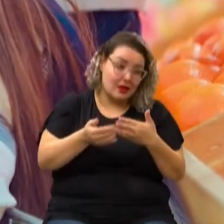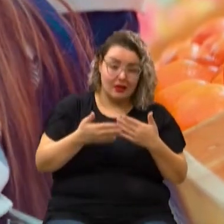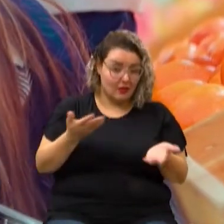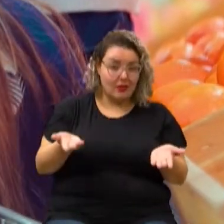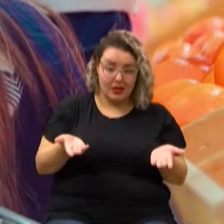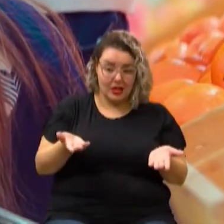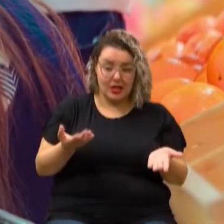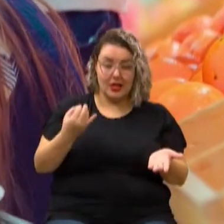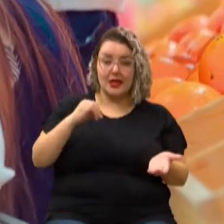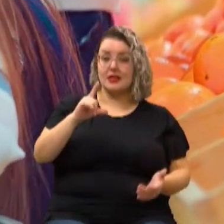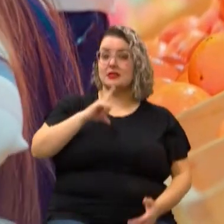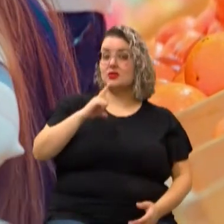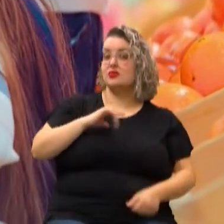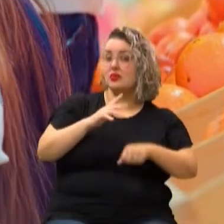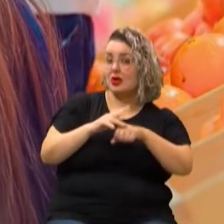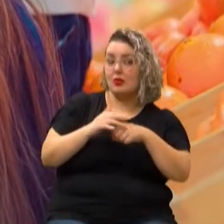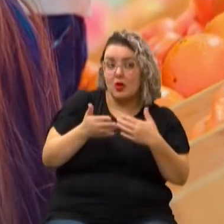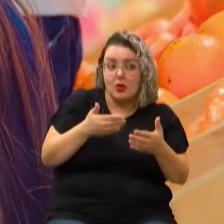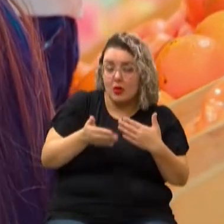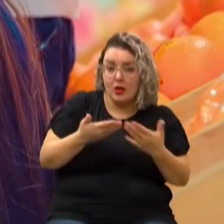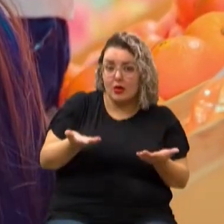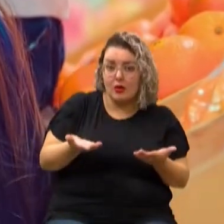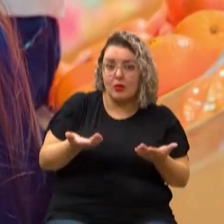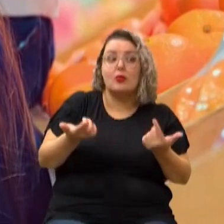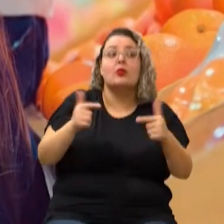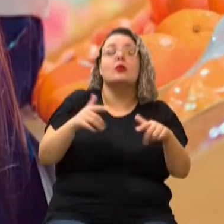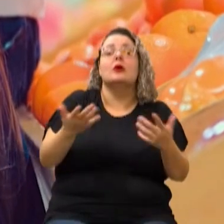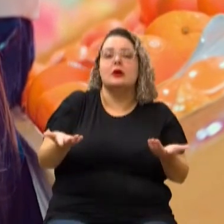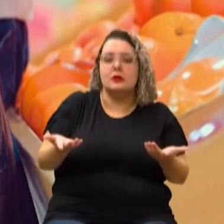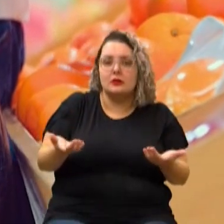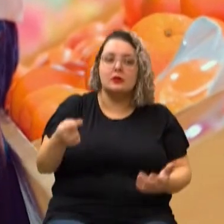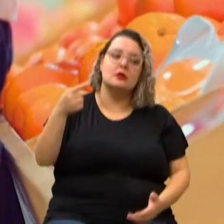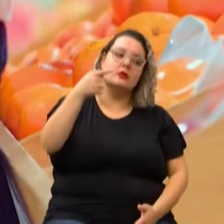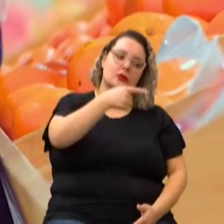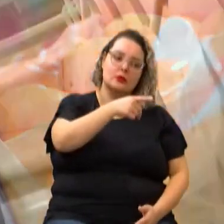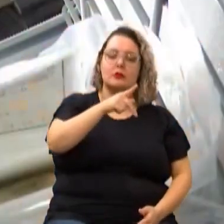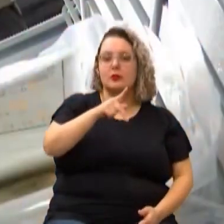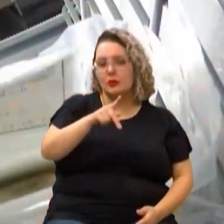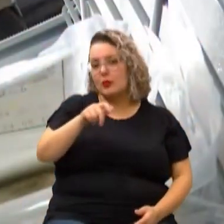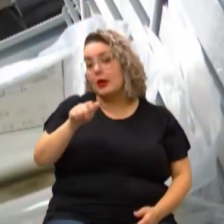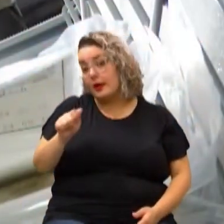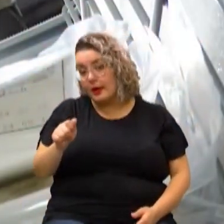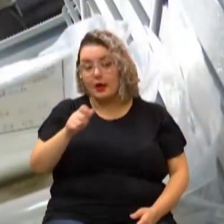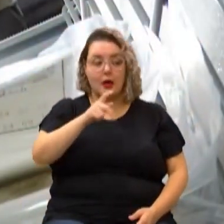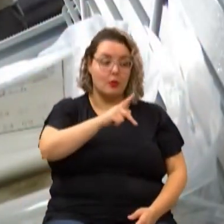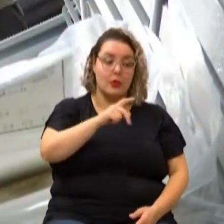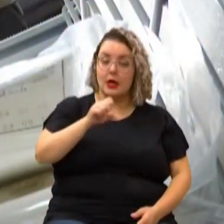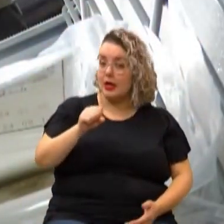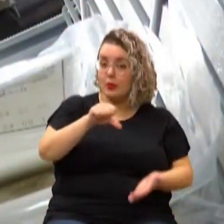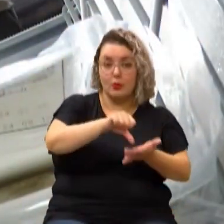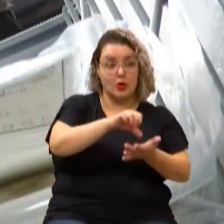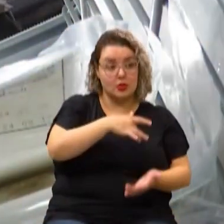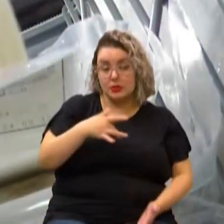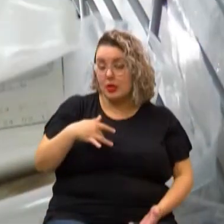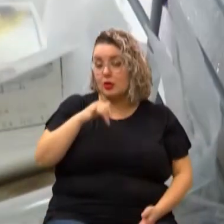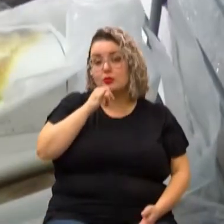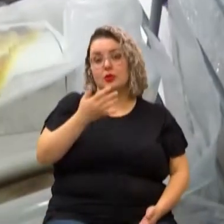dizer assim. E o consumidor, então, começa a verificar aquilo que ele pode trocar, aquele